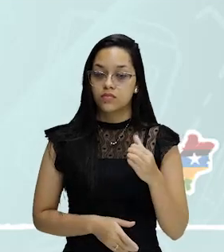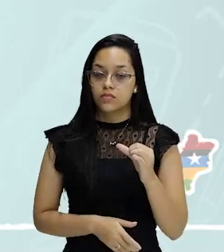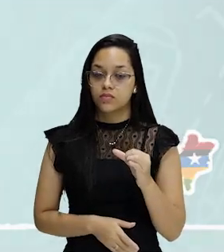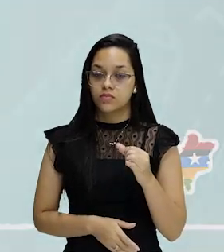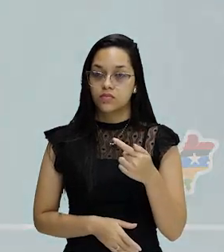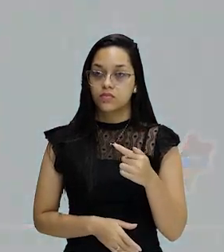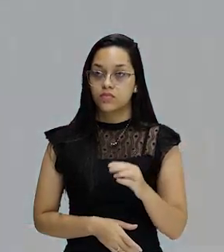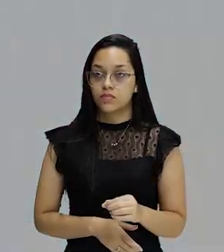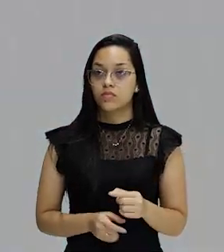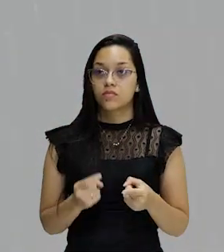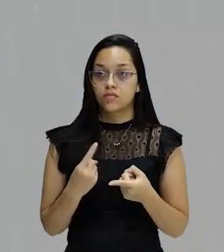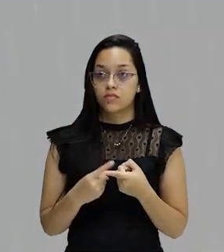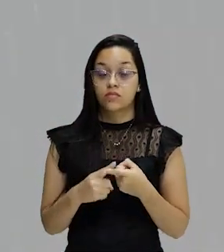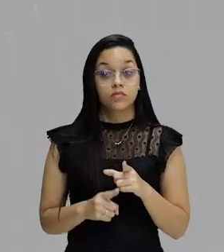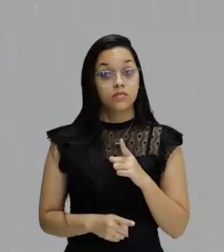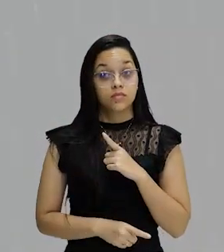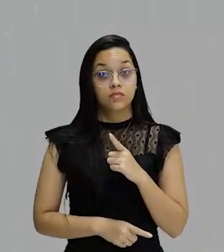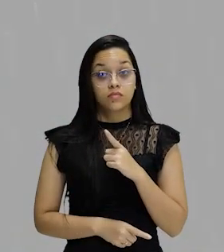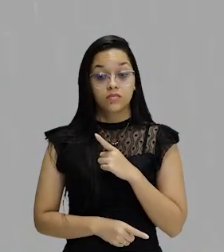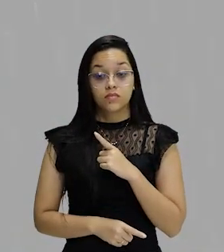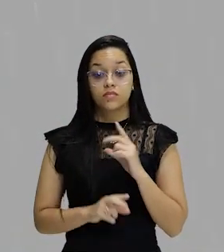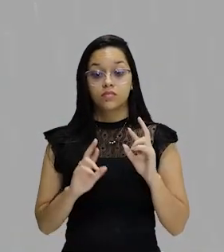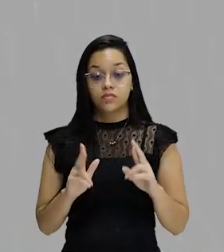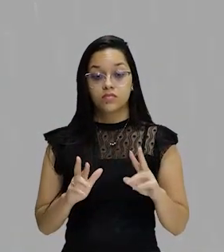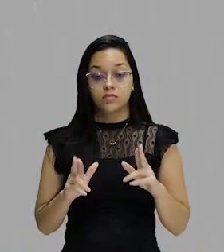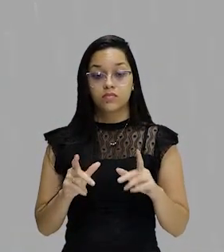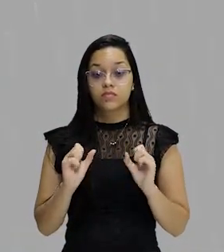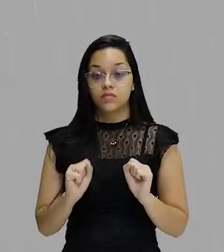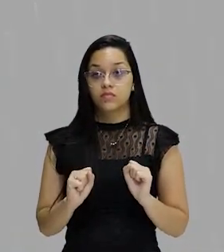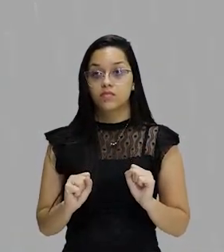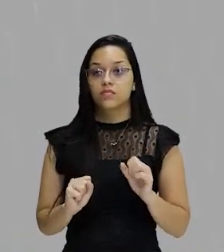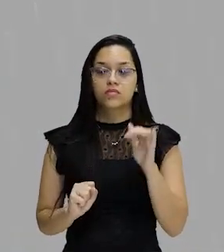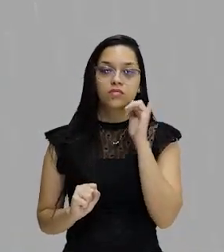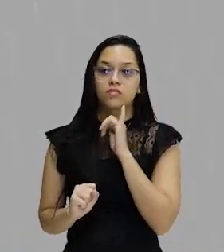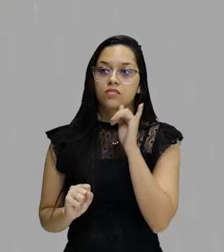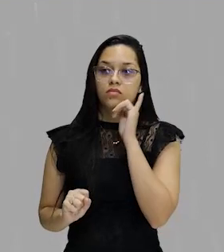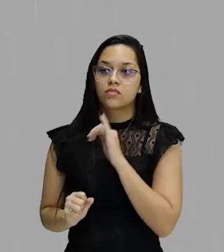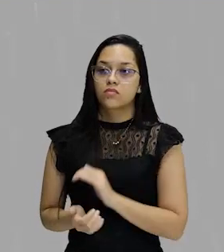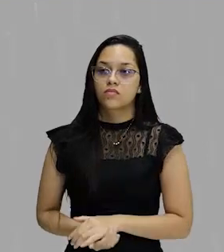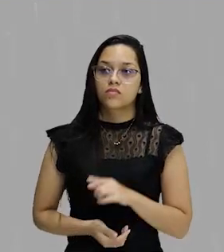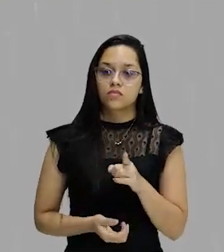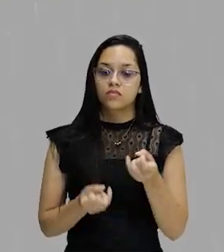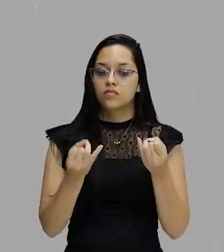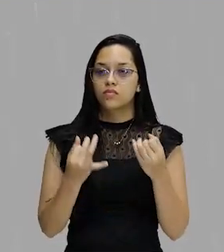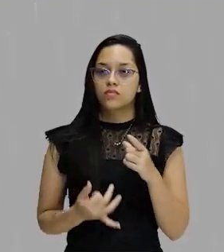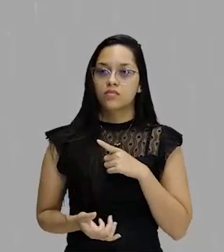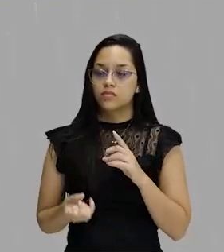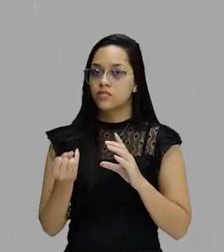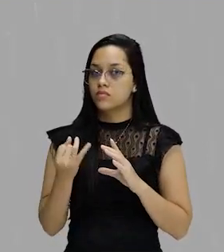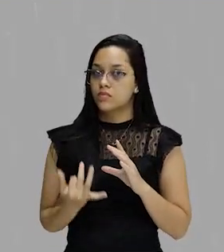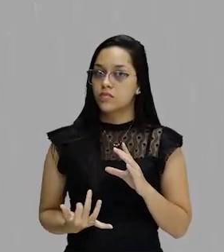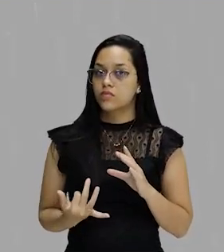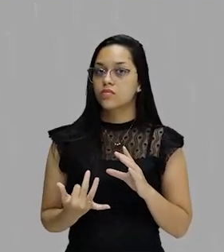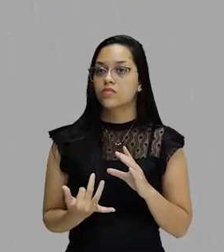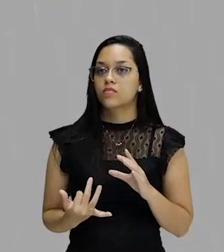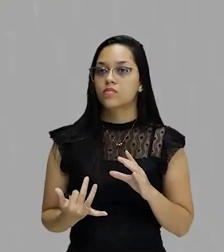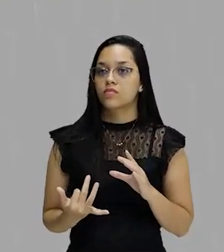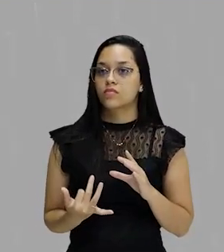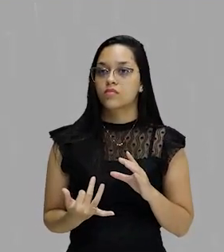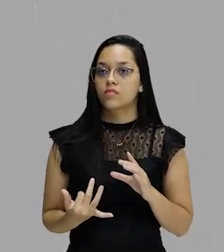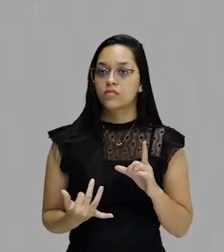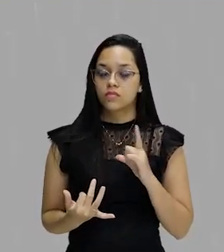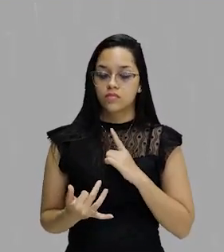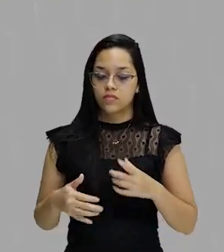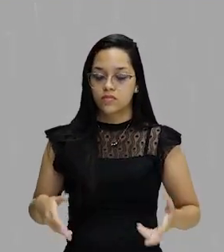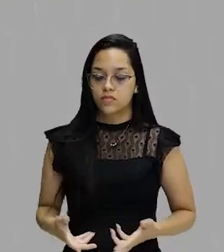1970, porque existe uma diferença, nós vamos poder notabilizar. Por exemplo, quando você fala das características